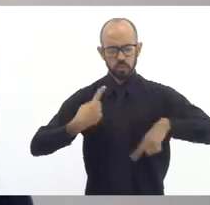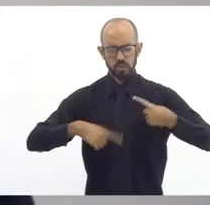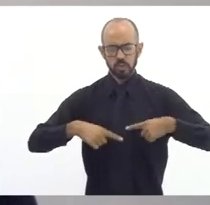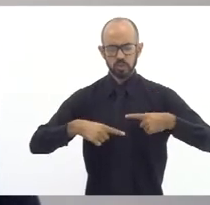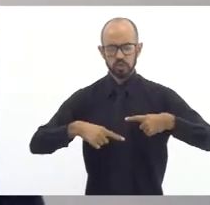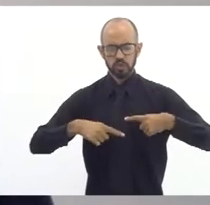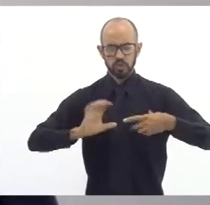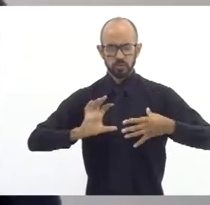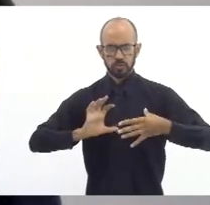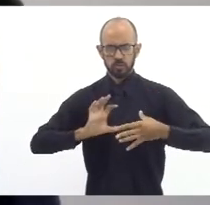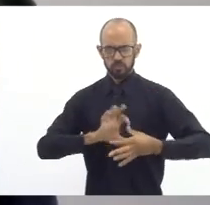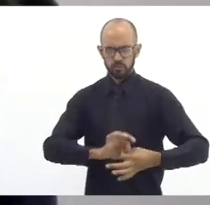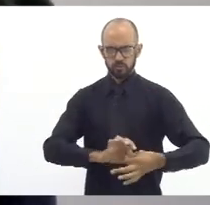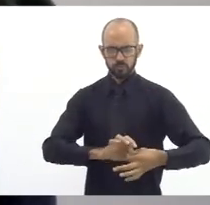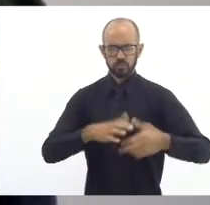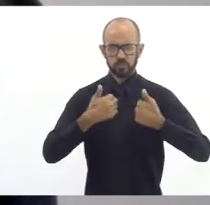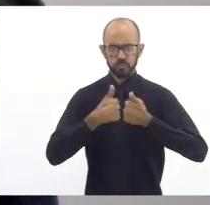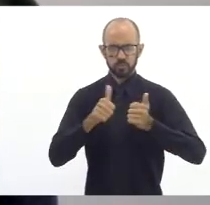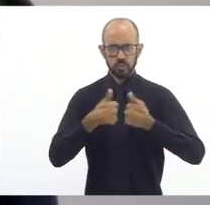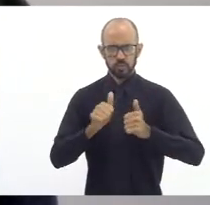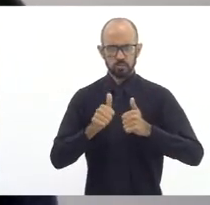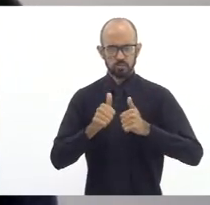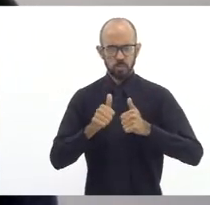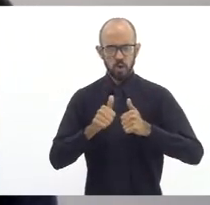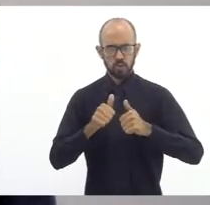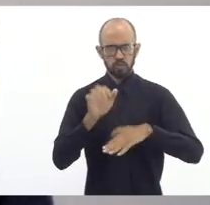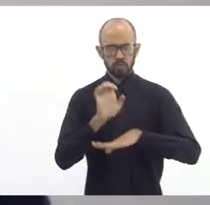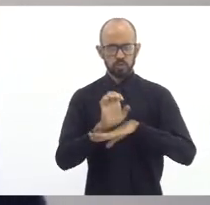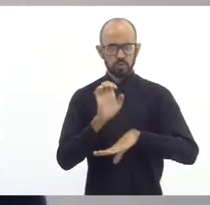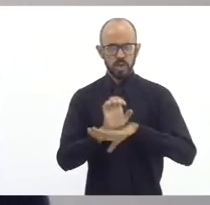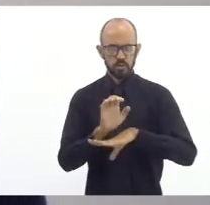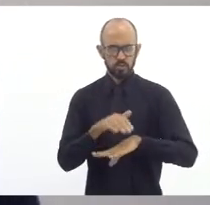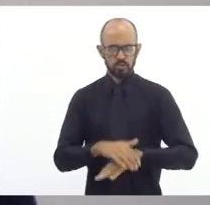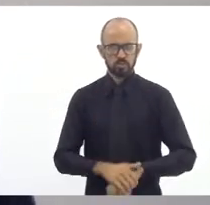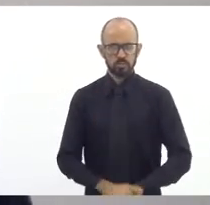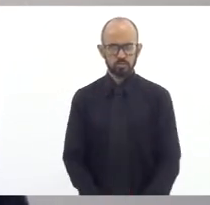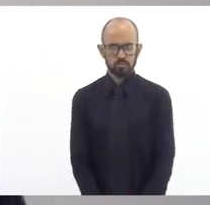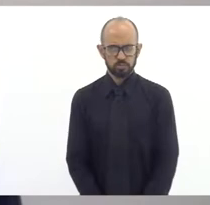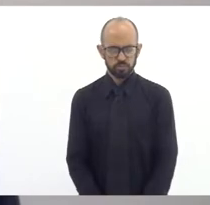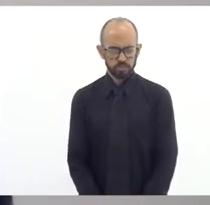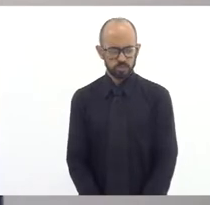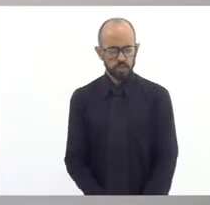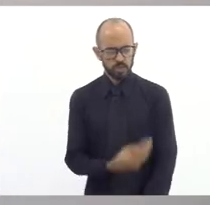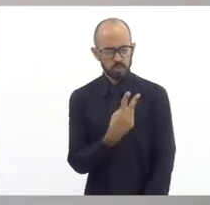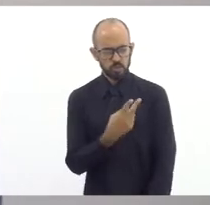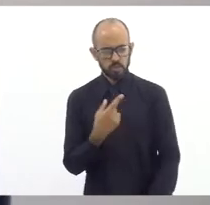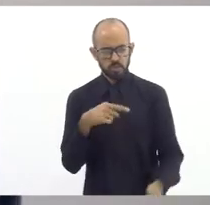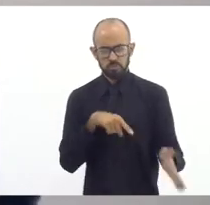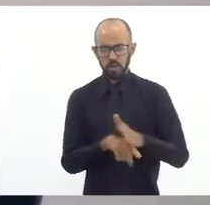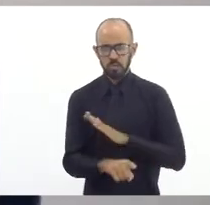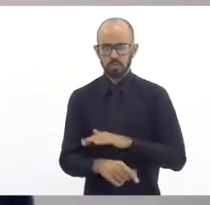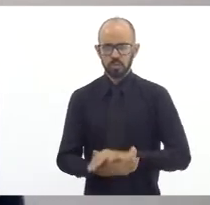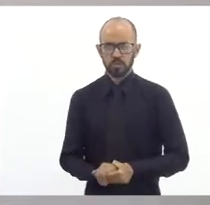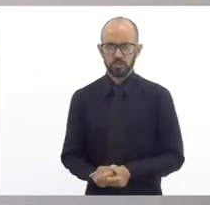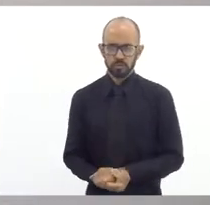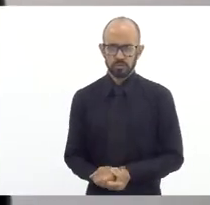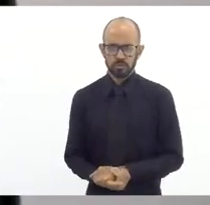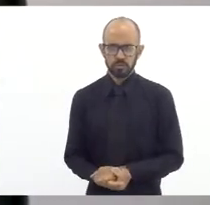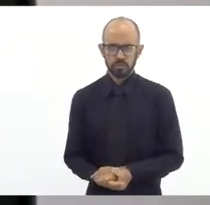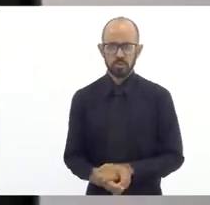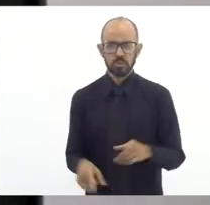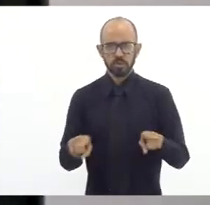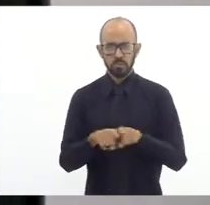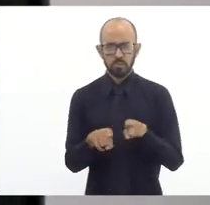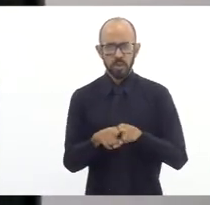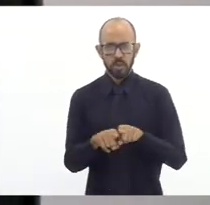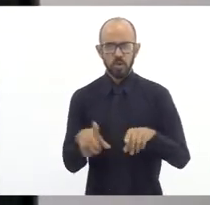integrada de transporte no Estado. Quer dizer, essas duas perguntas, não é? E endossar o que